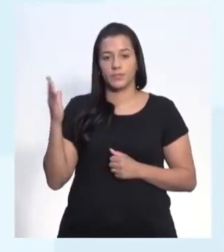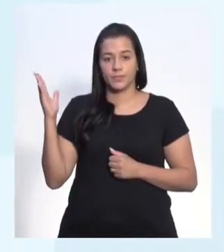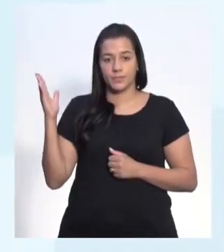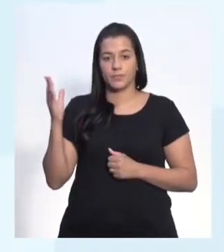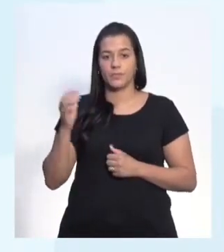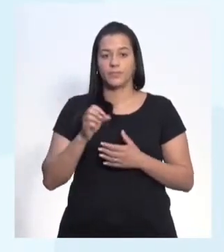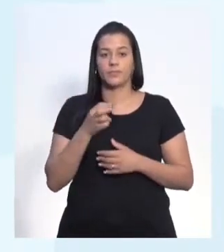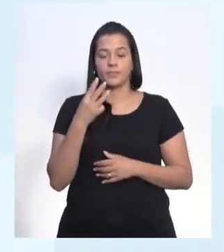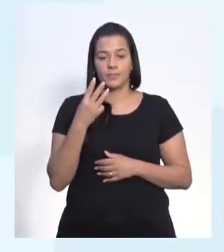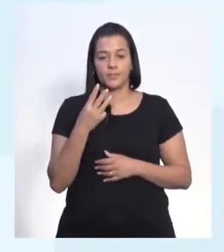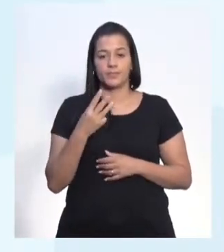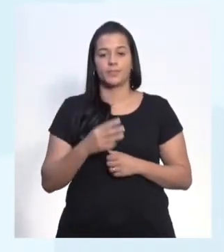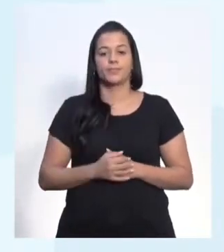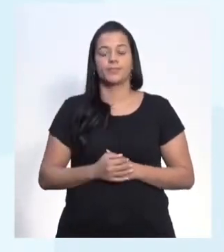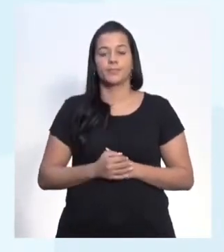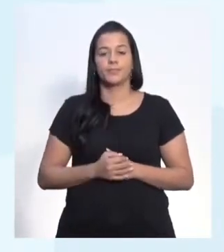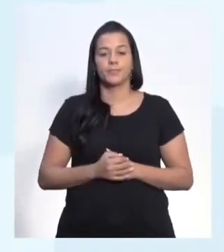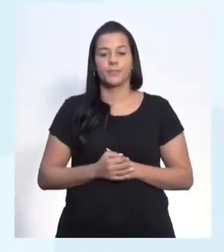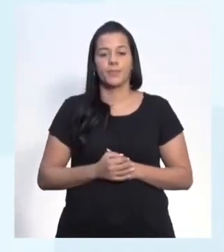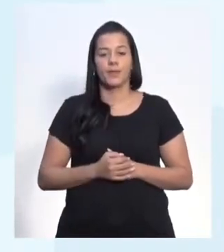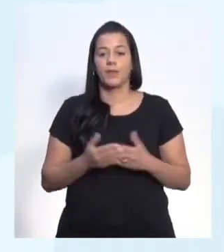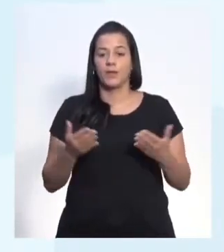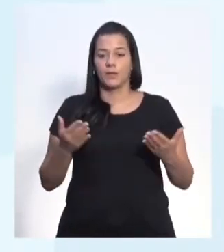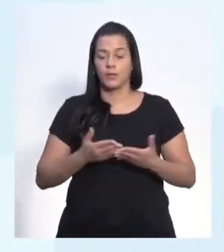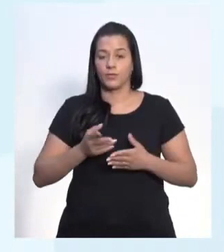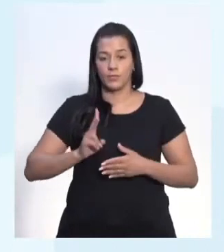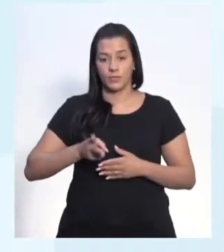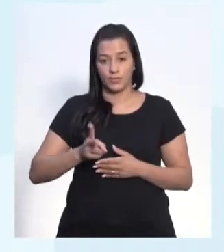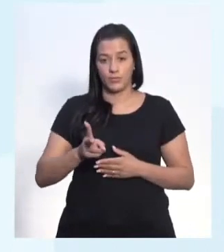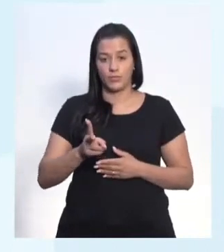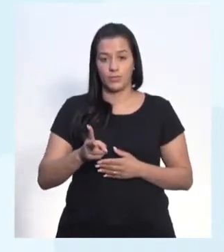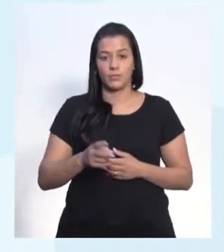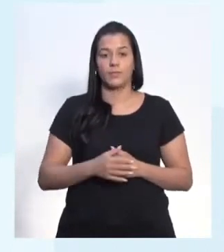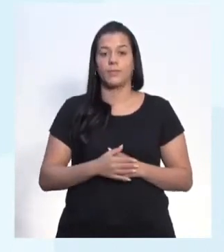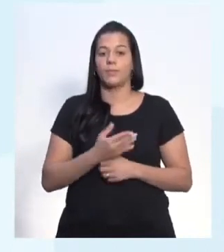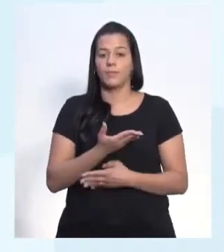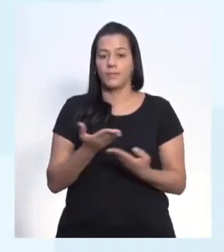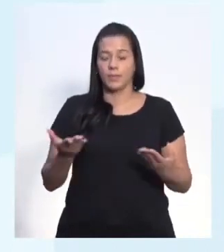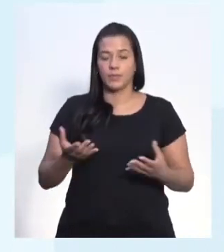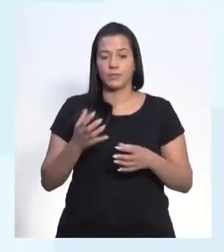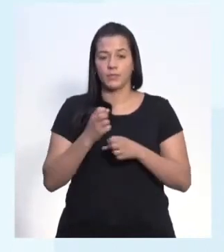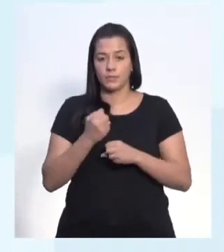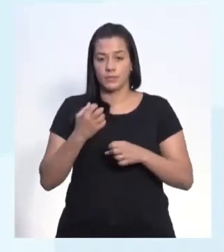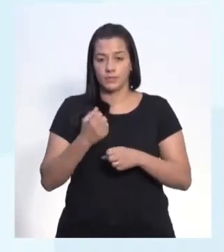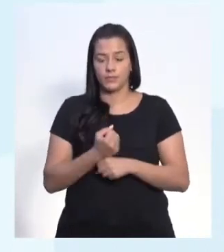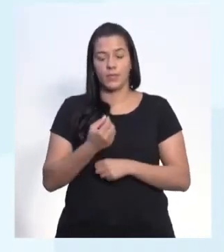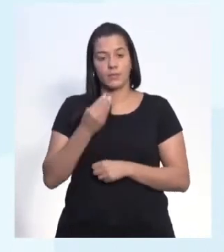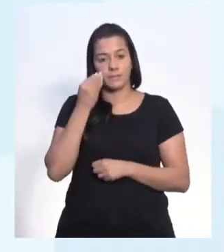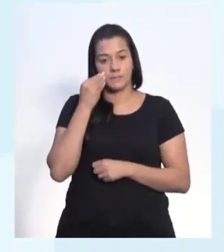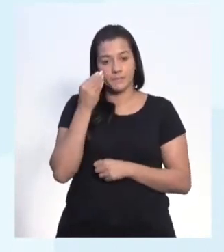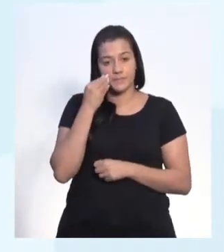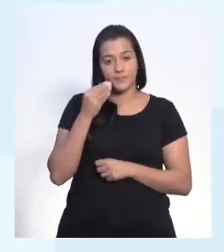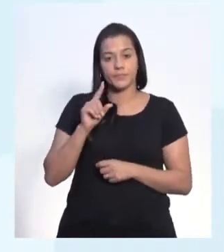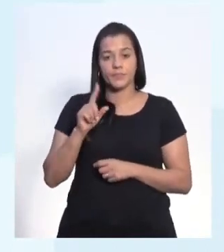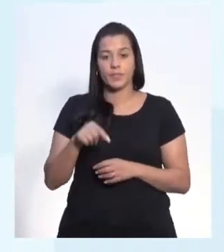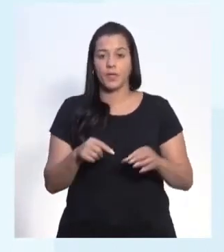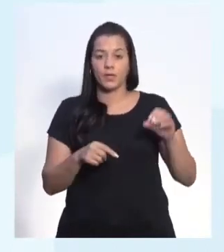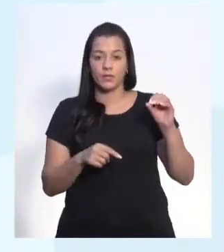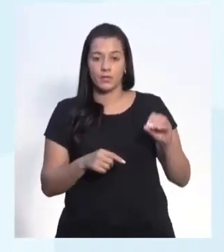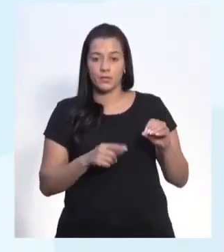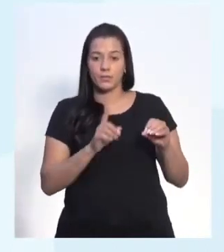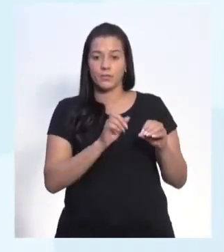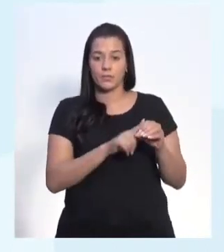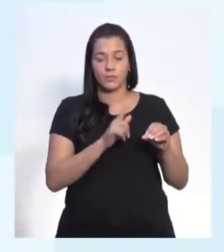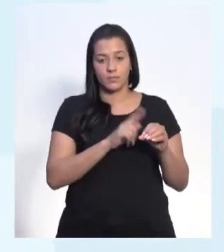Exemplo 3. Ó, agora é uma continuação, tá? Calcule a probabilidade de se obter uma face